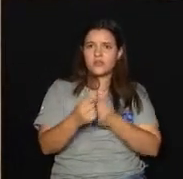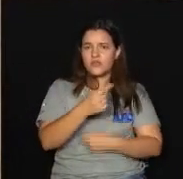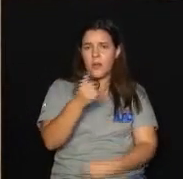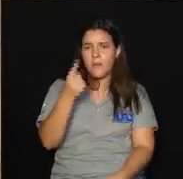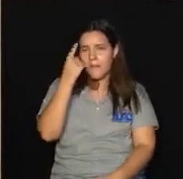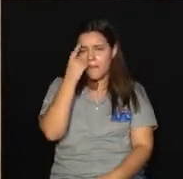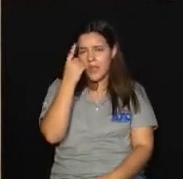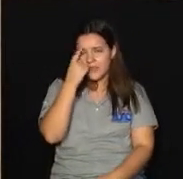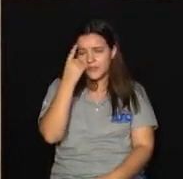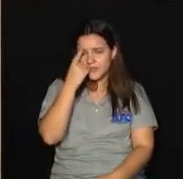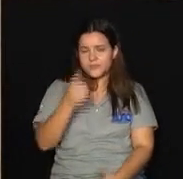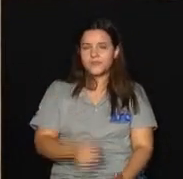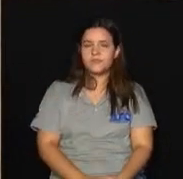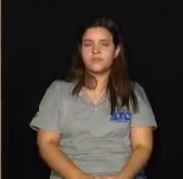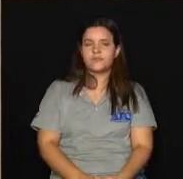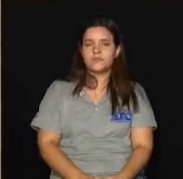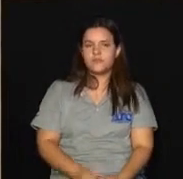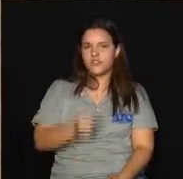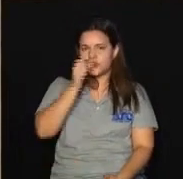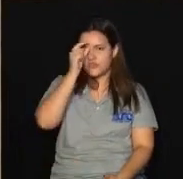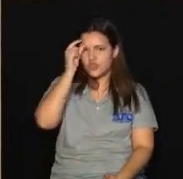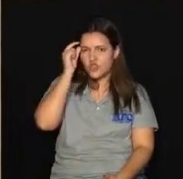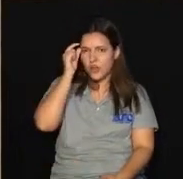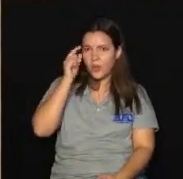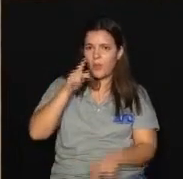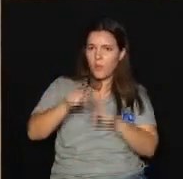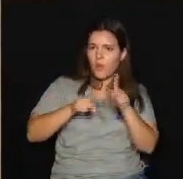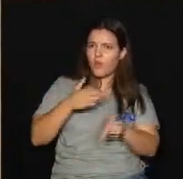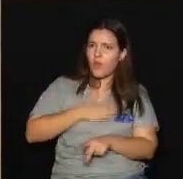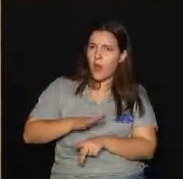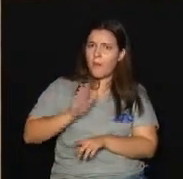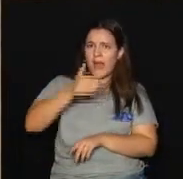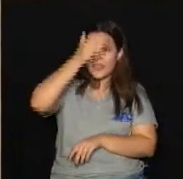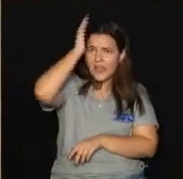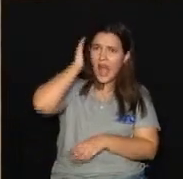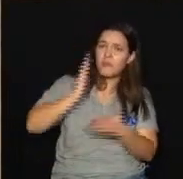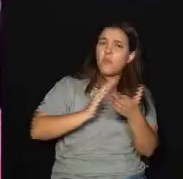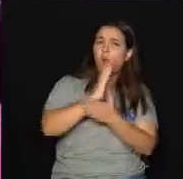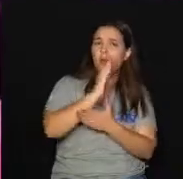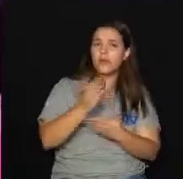essa rejeição do Jonas, mas que não chegou até o Dário Saad?